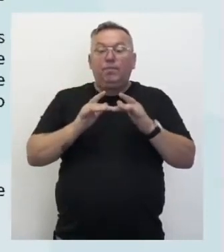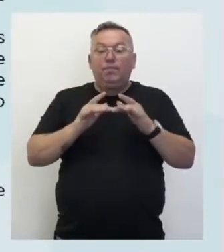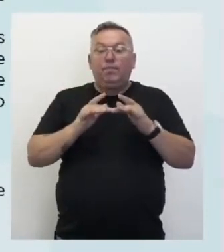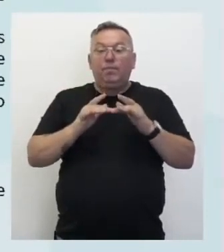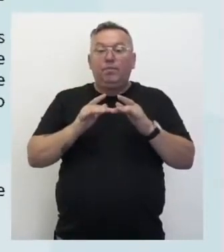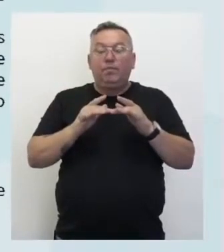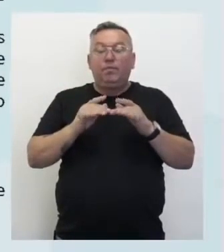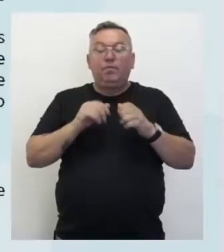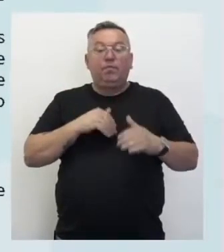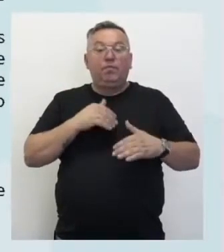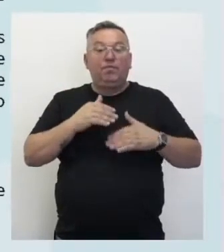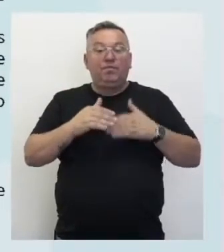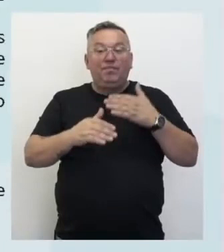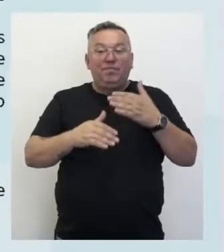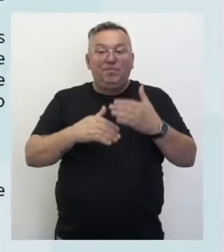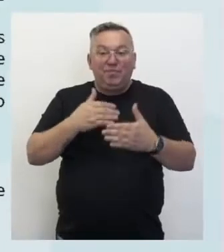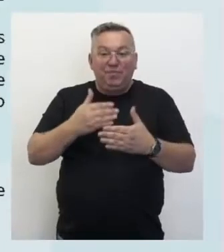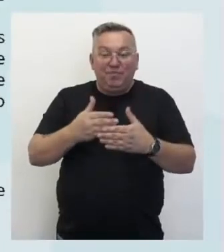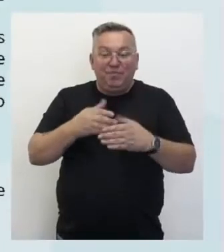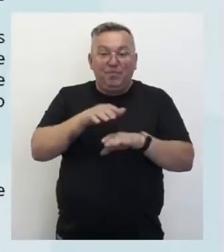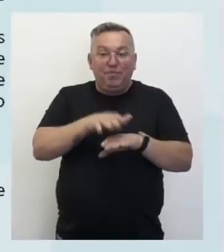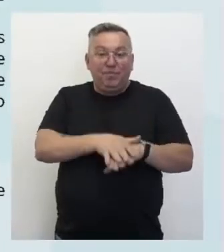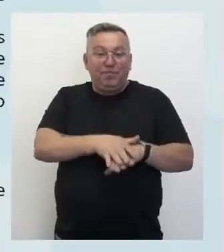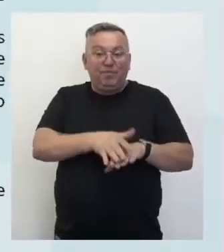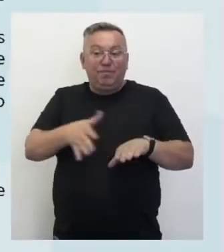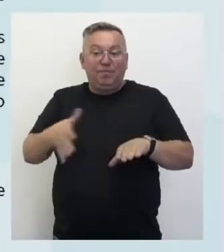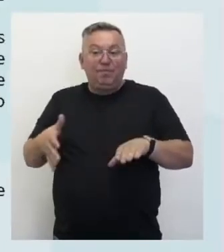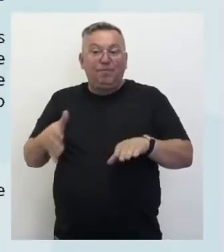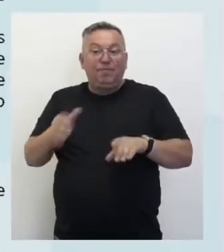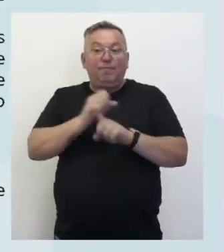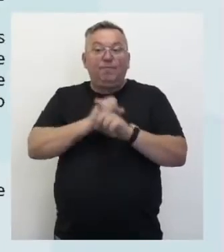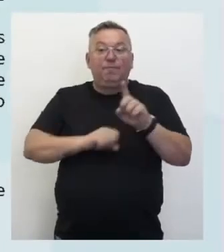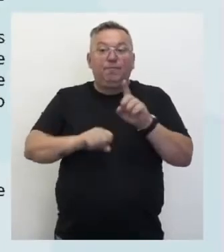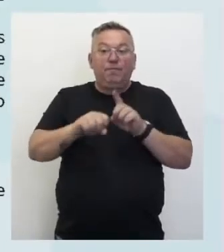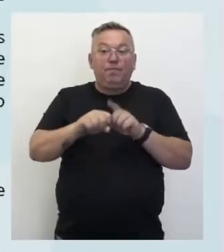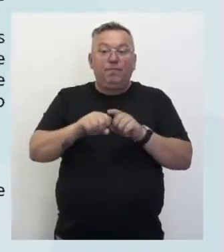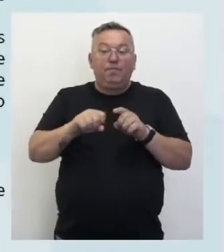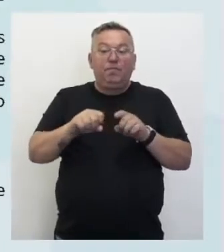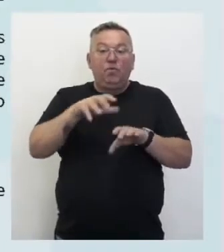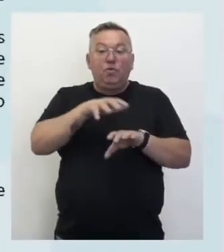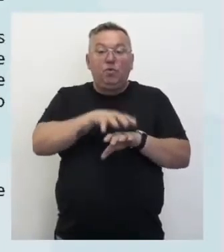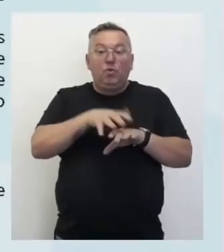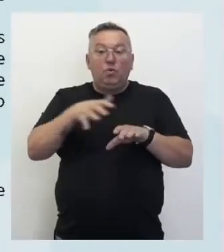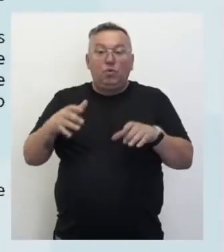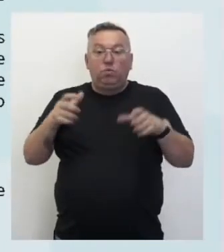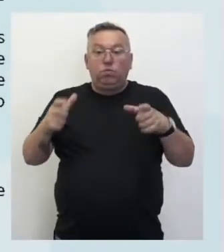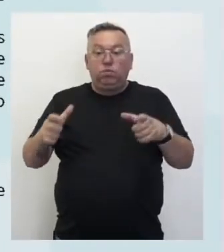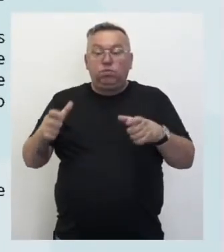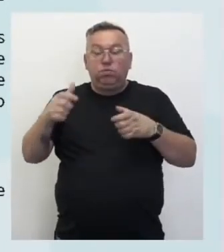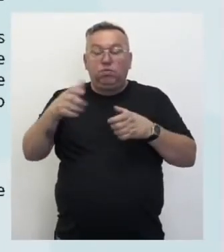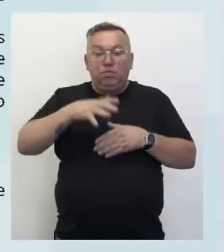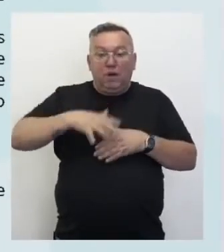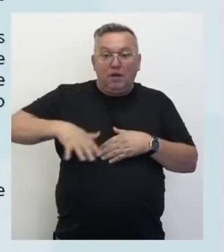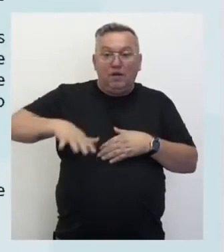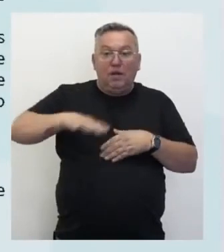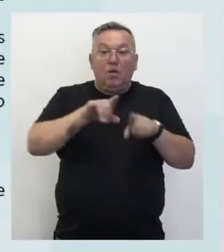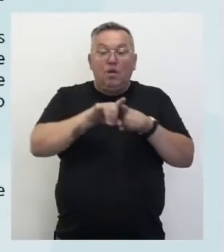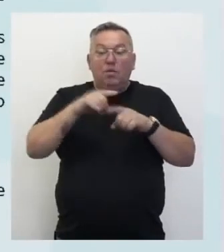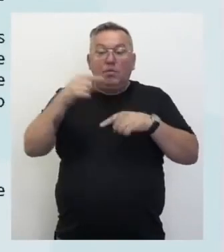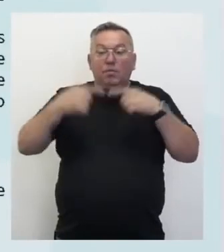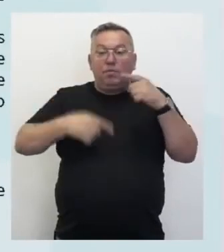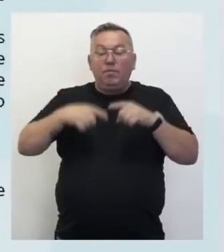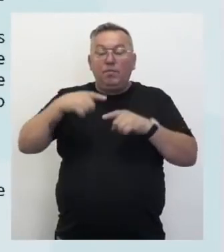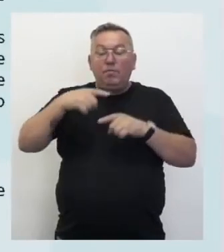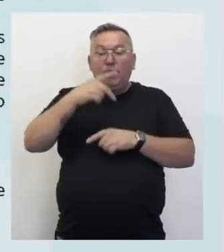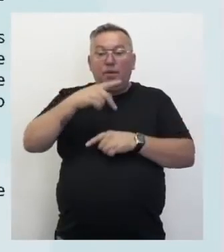os processos de exclusão social e segregação socioespacial, e discutir as políticas